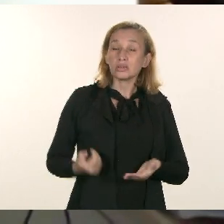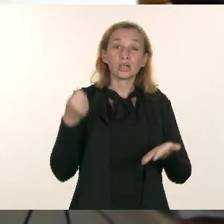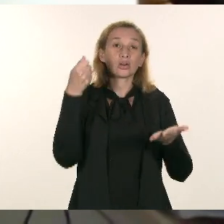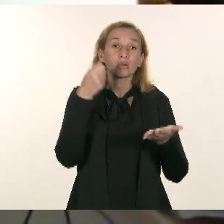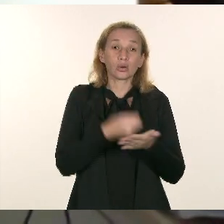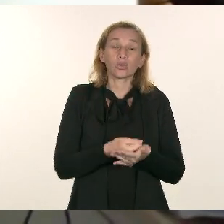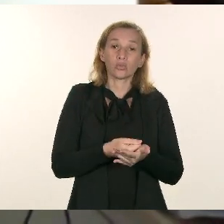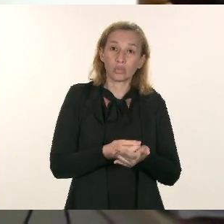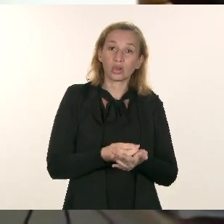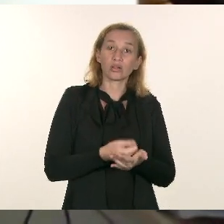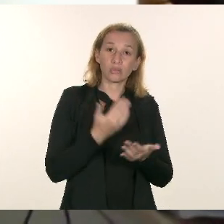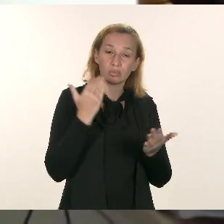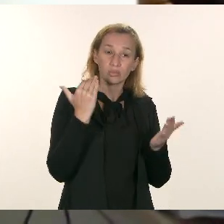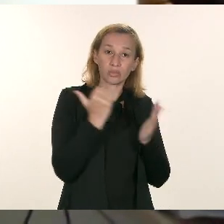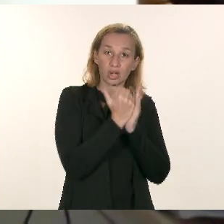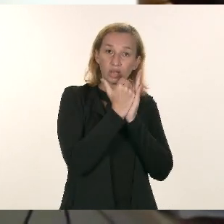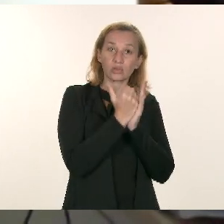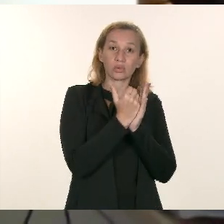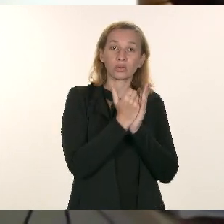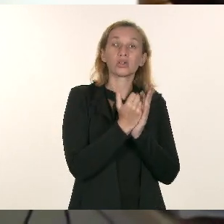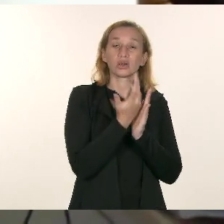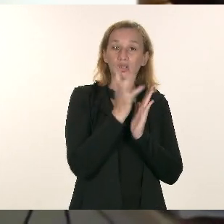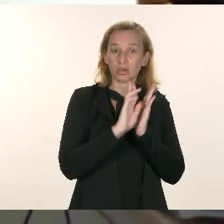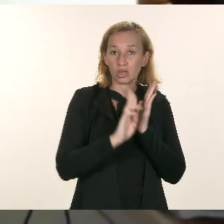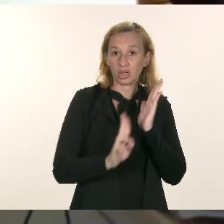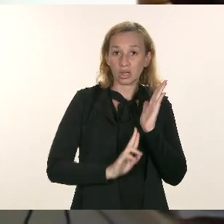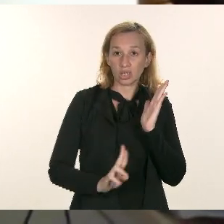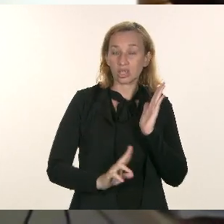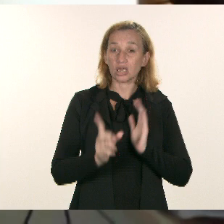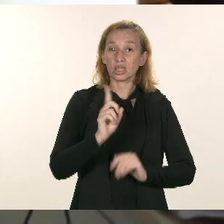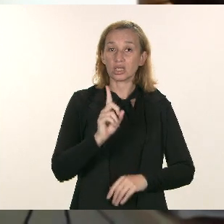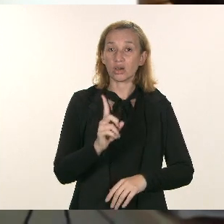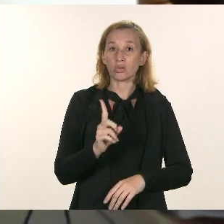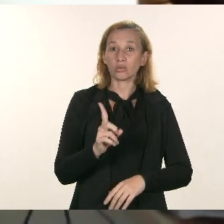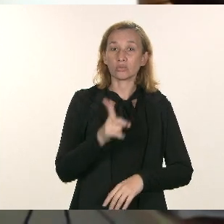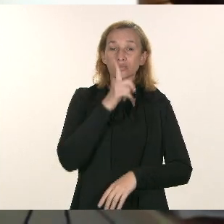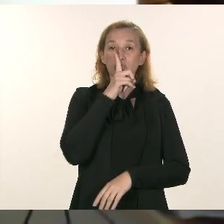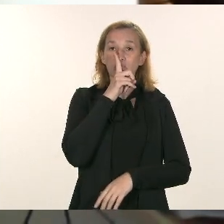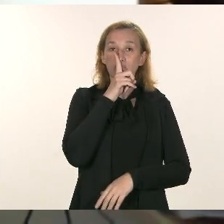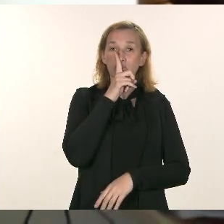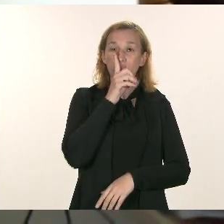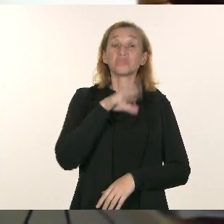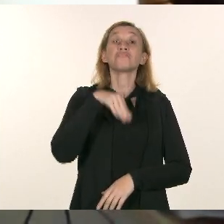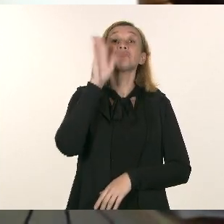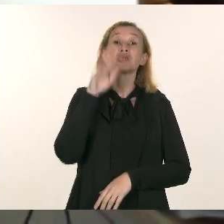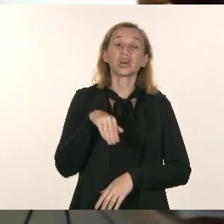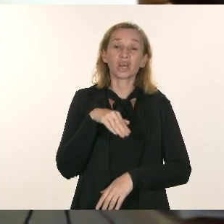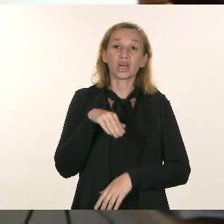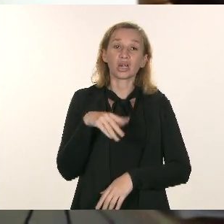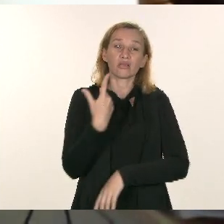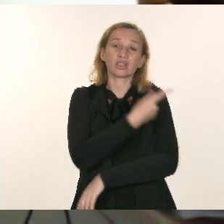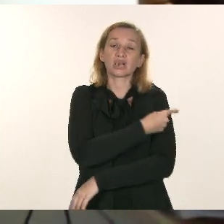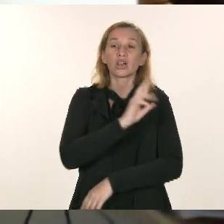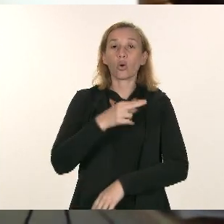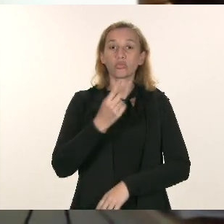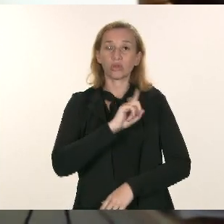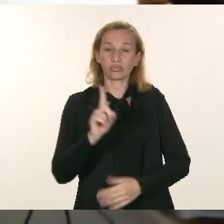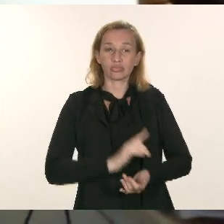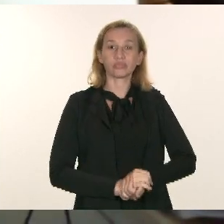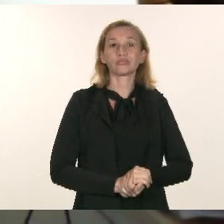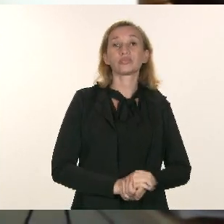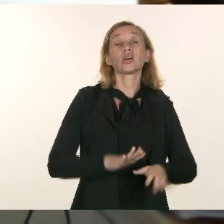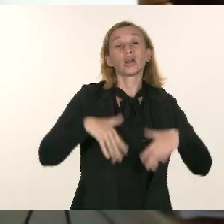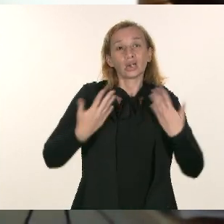cumprimento fiel da lista de prioridades e não no sigilo de quem foi eventualmente imunizado. Então, senhor